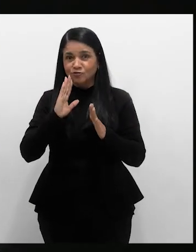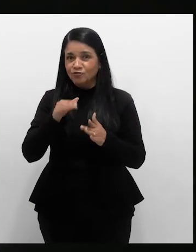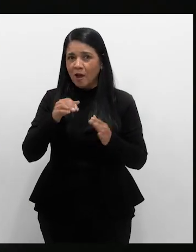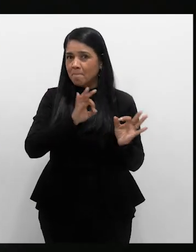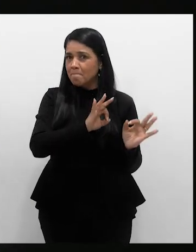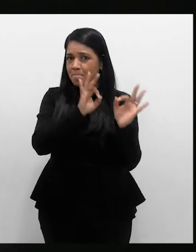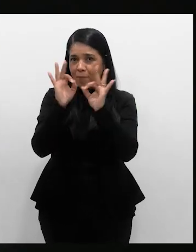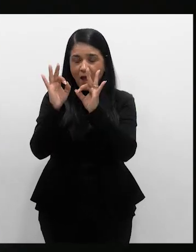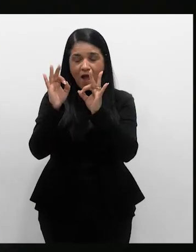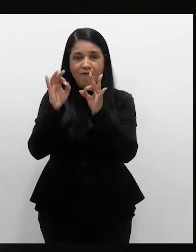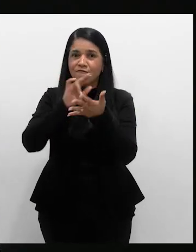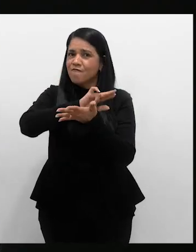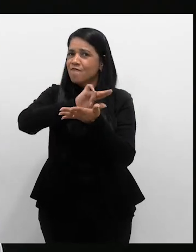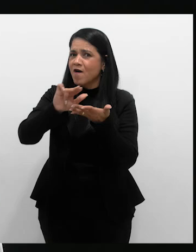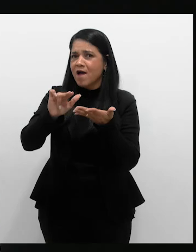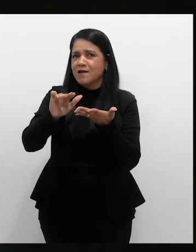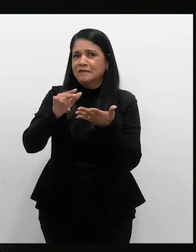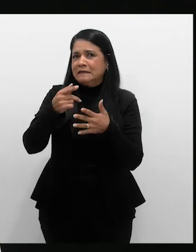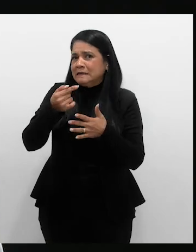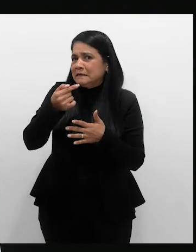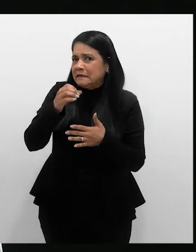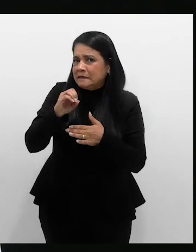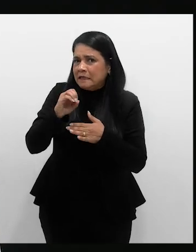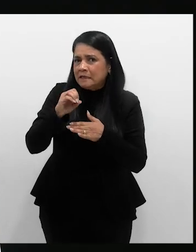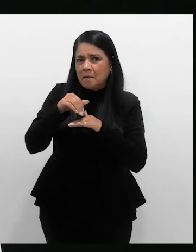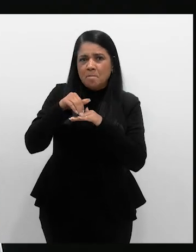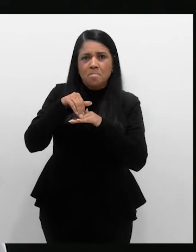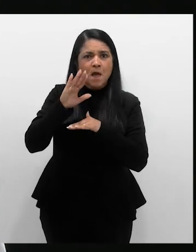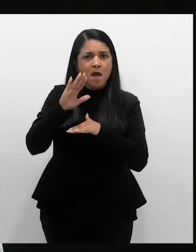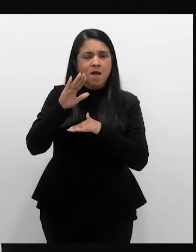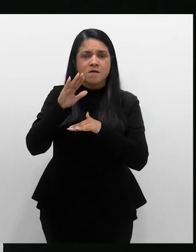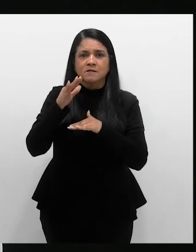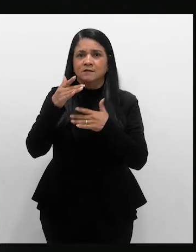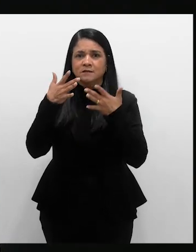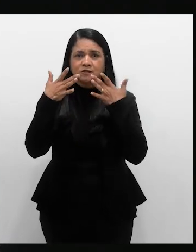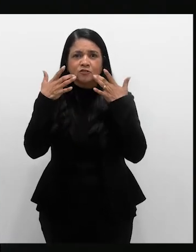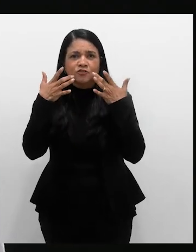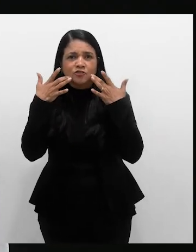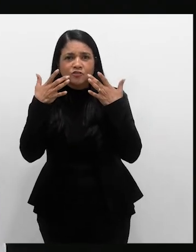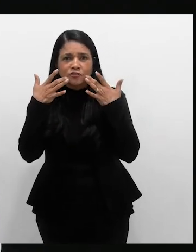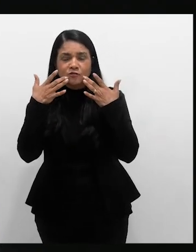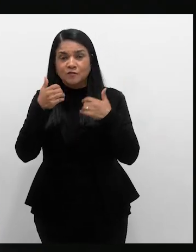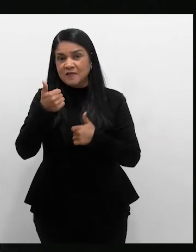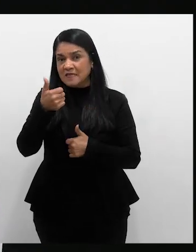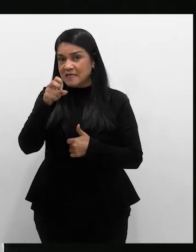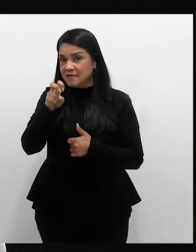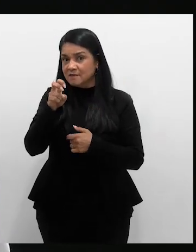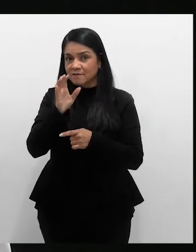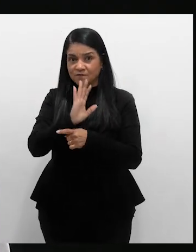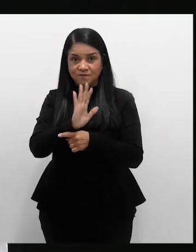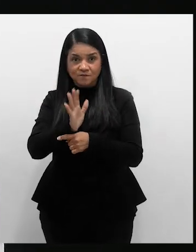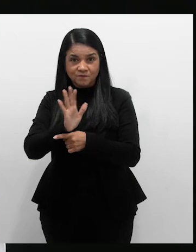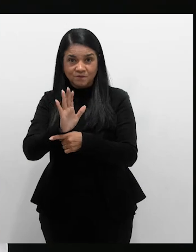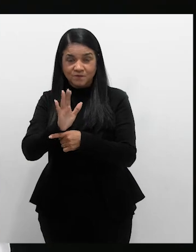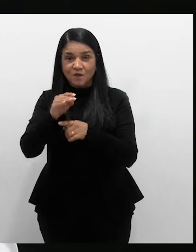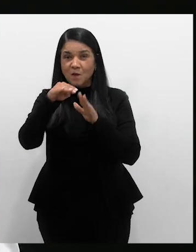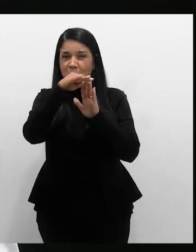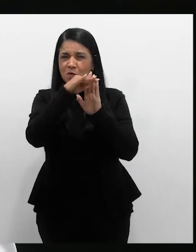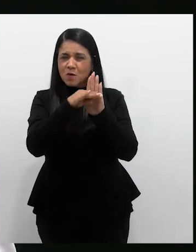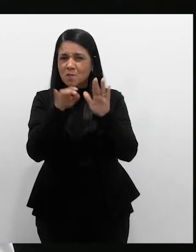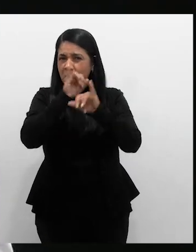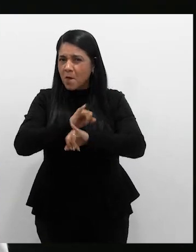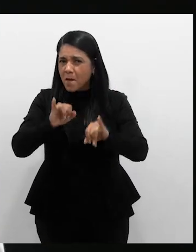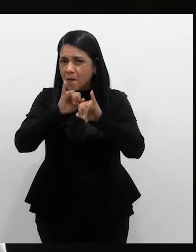você inúmeras vezes, mas eu falei, gente, são números muito expressivos. Mais de 70, 15 filmes,